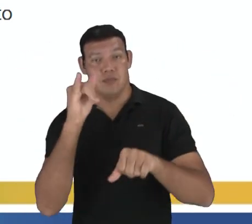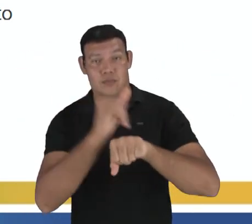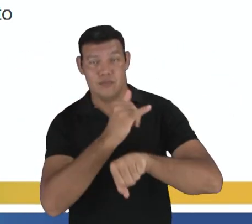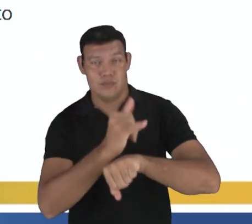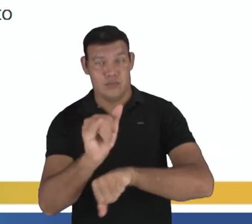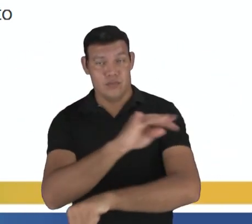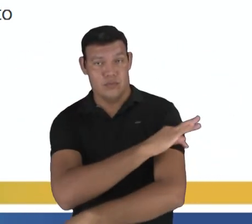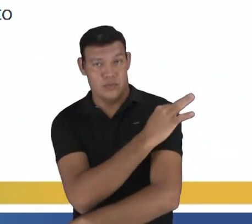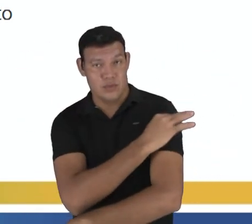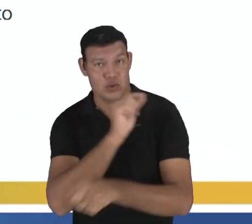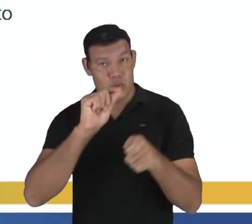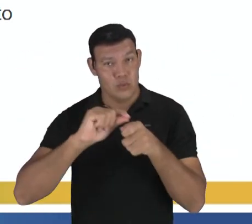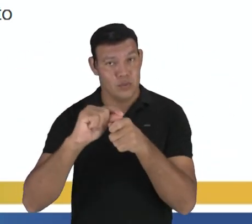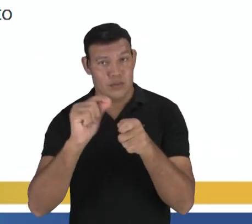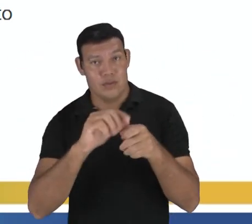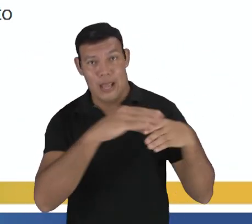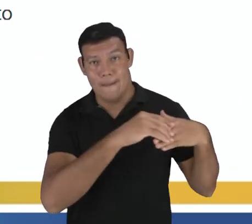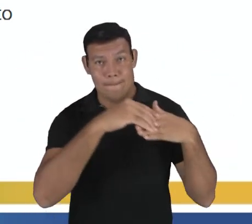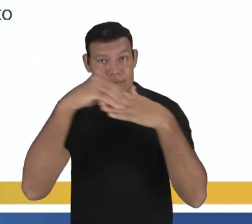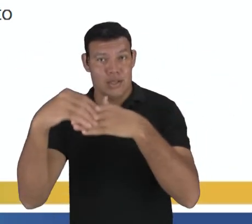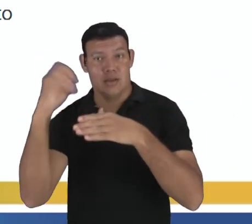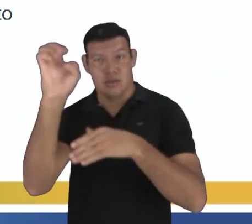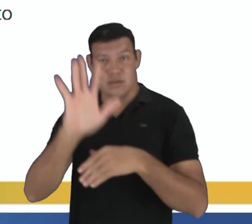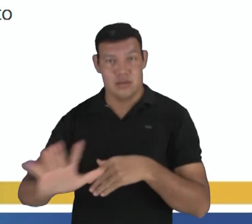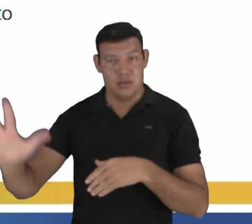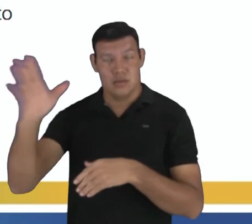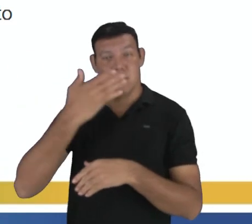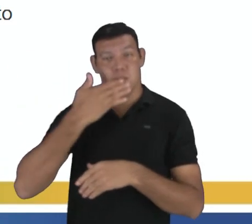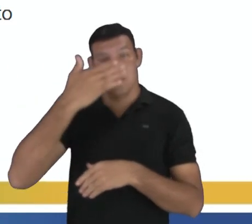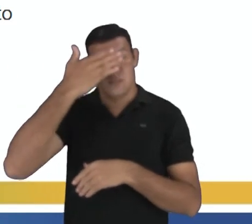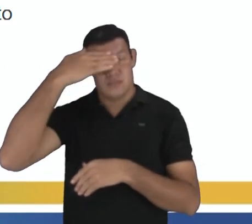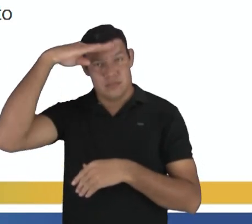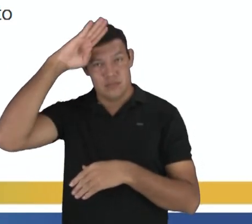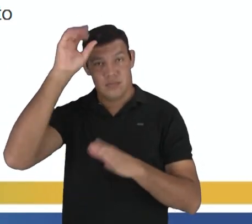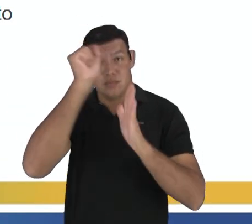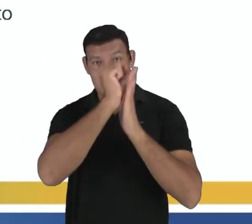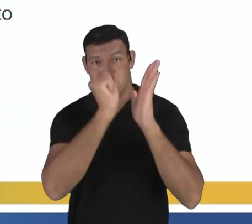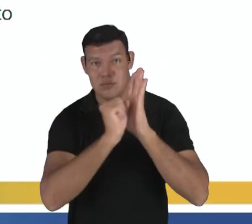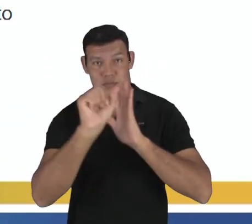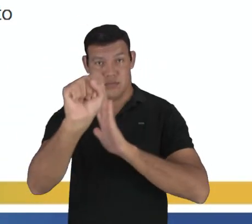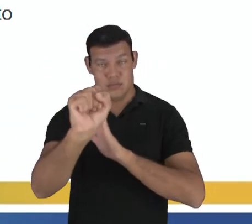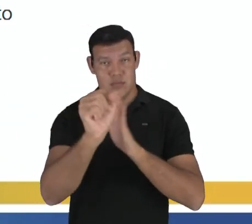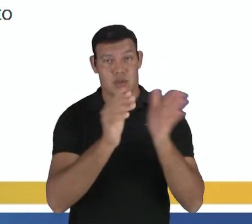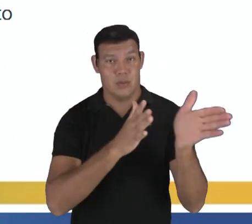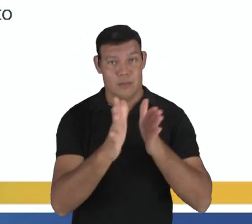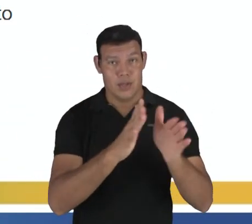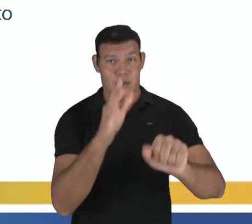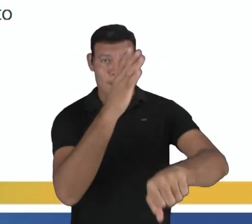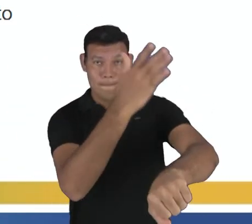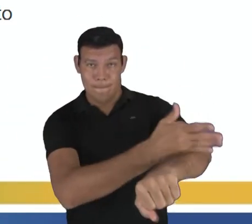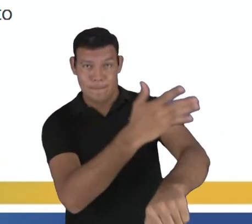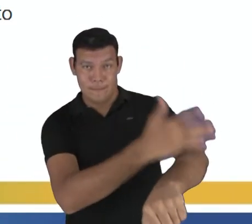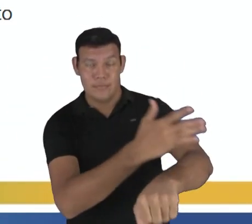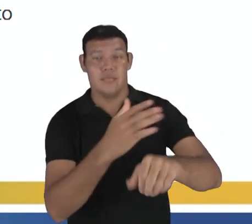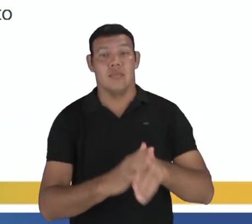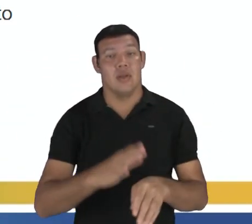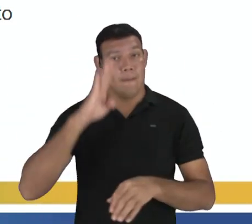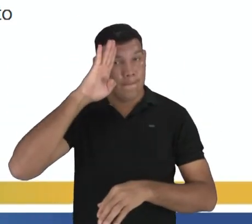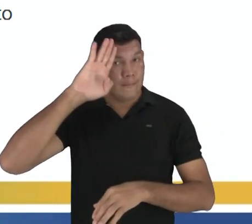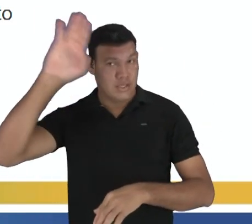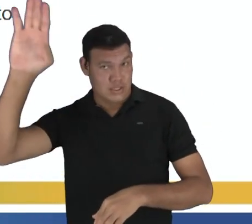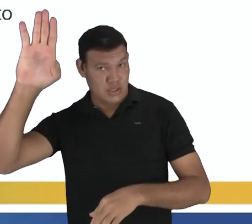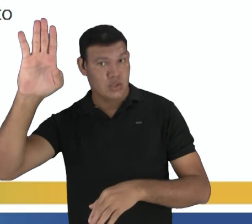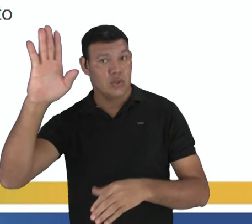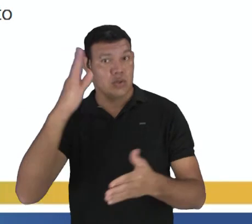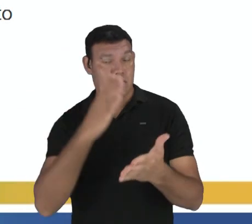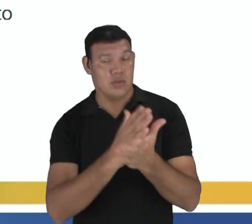suas técnicas de produção foram levados à Europa pelos árabes do século VIII durante a Idade Média, mas foi principalmente